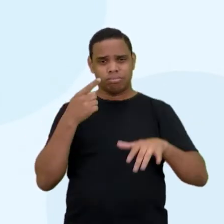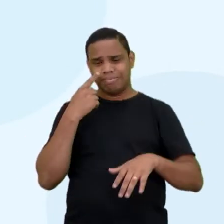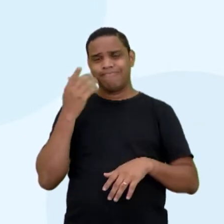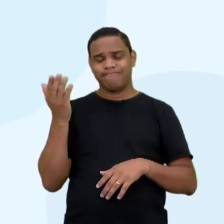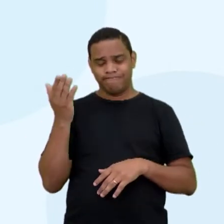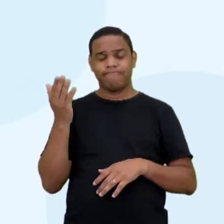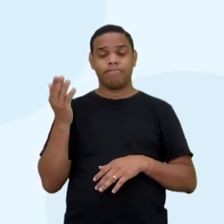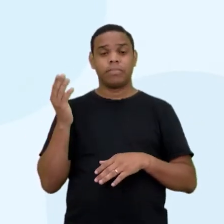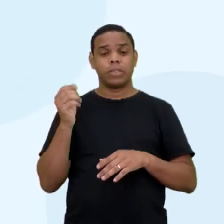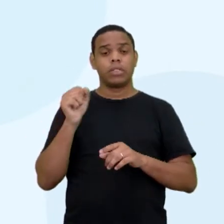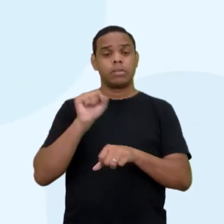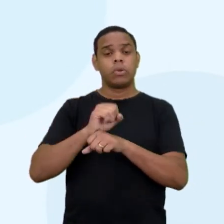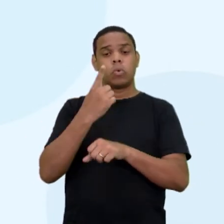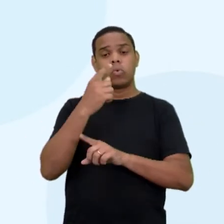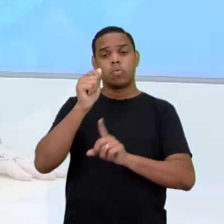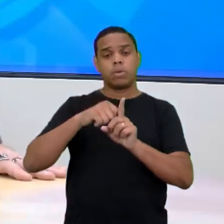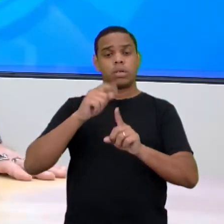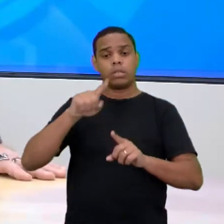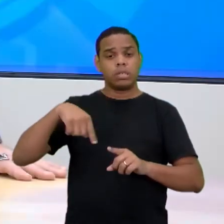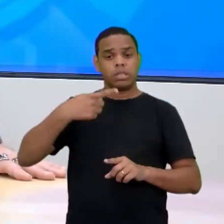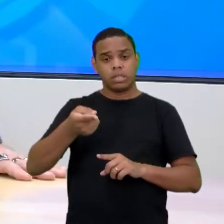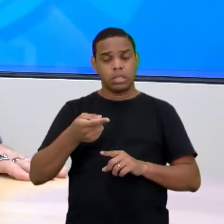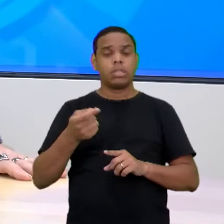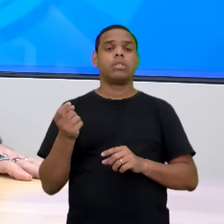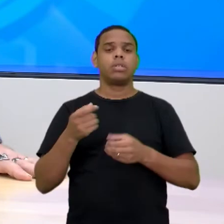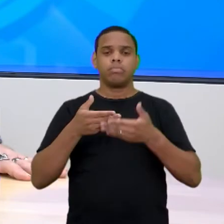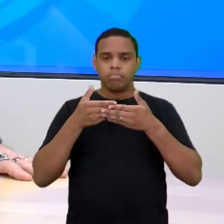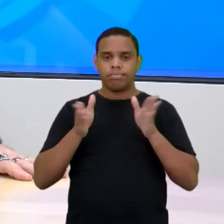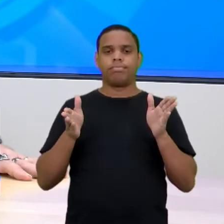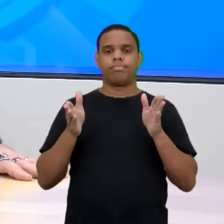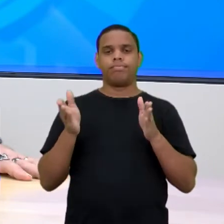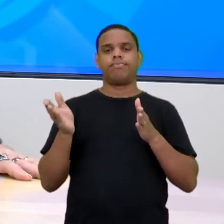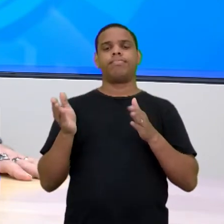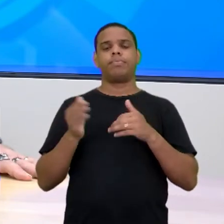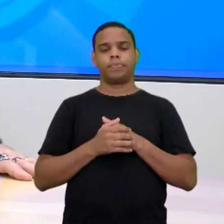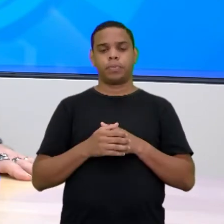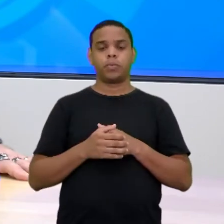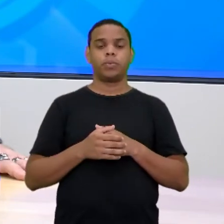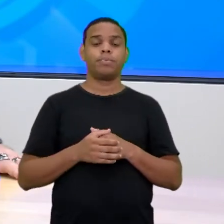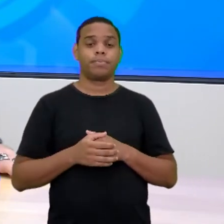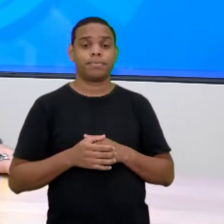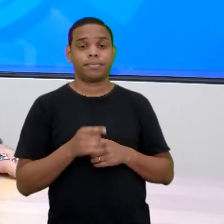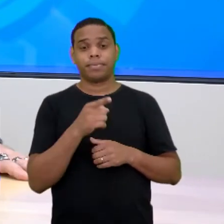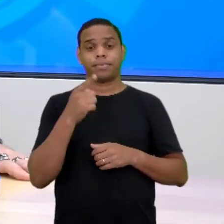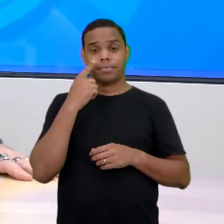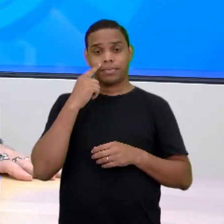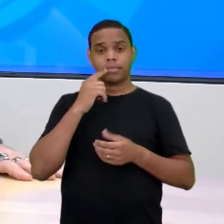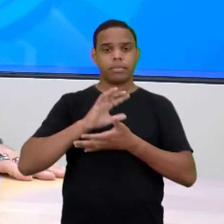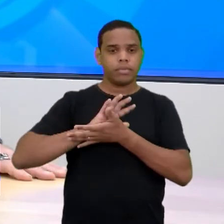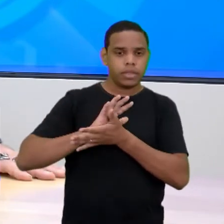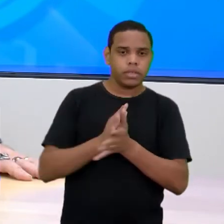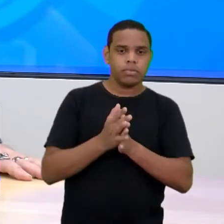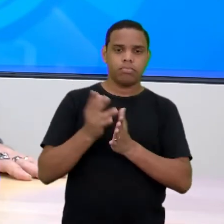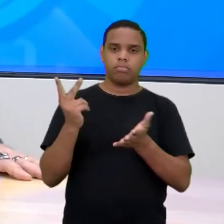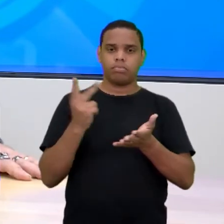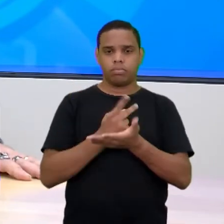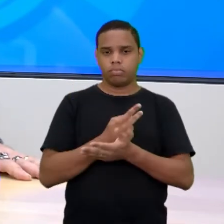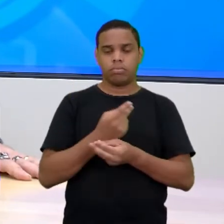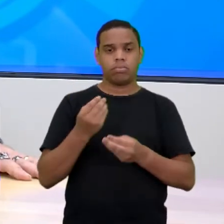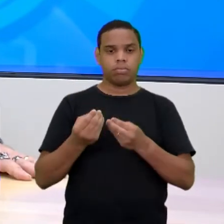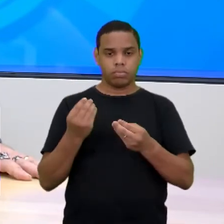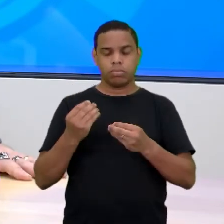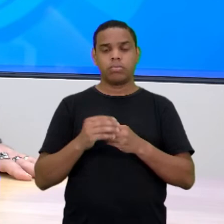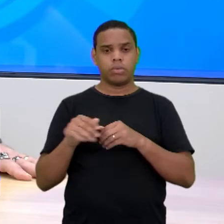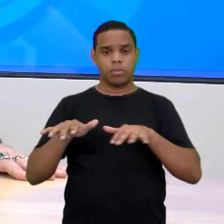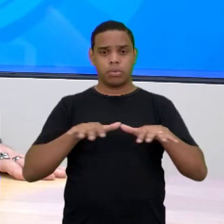só foi ser reaberto no mês de abril aí, um mês depois aí. Então vejam, né, a catástrofe que ocasionou aí